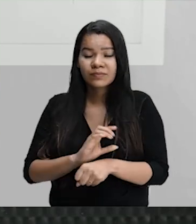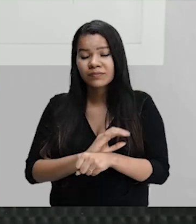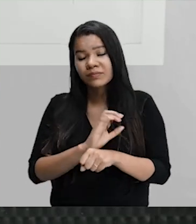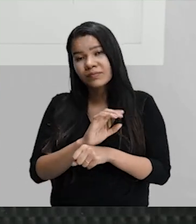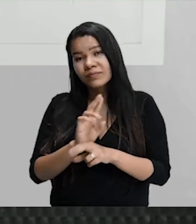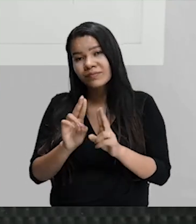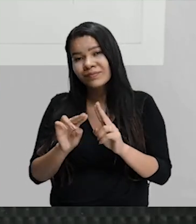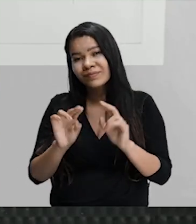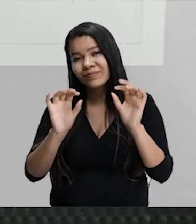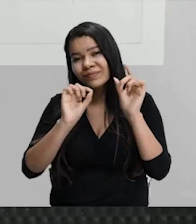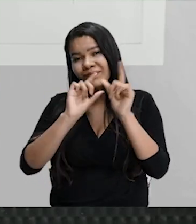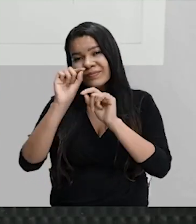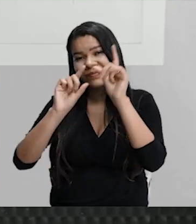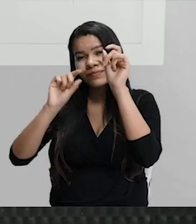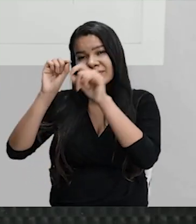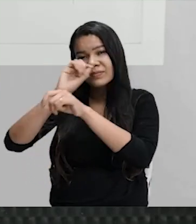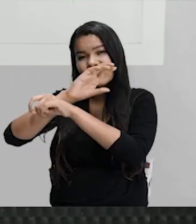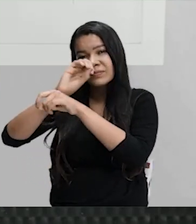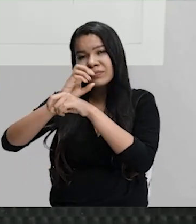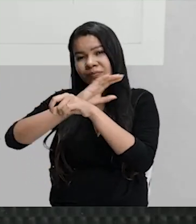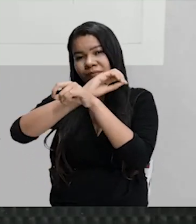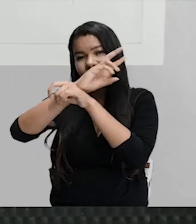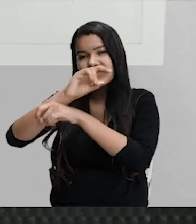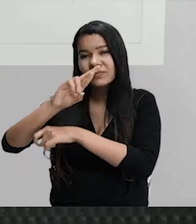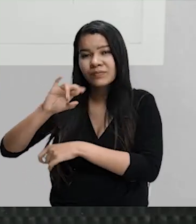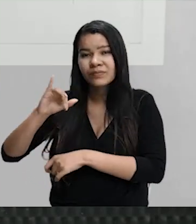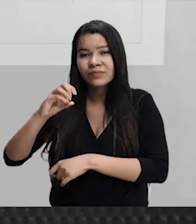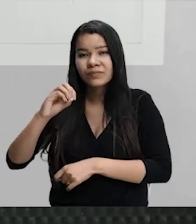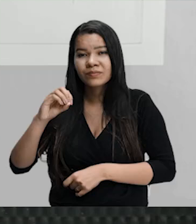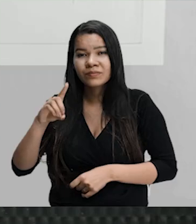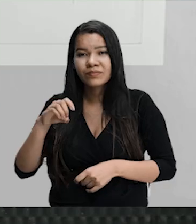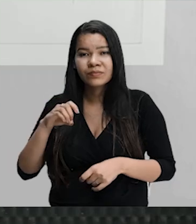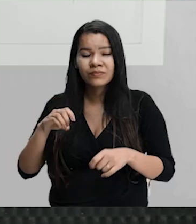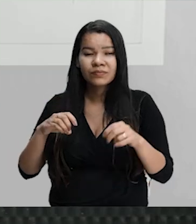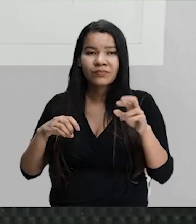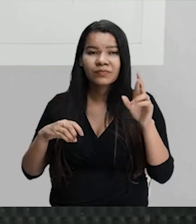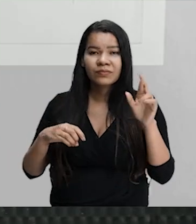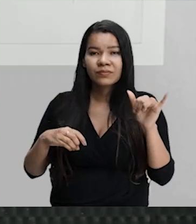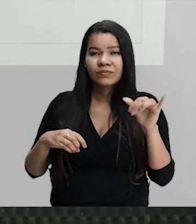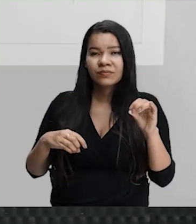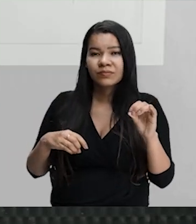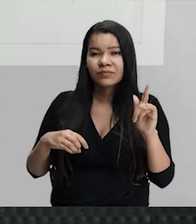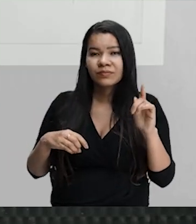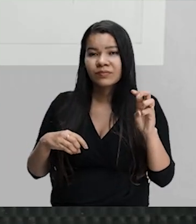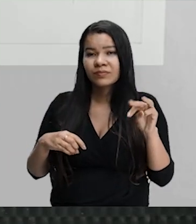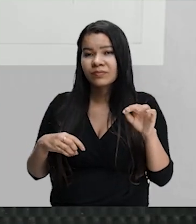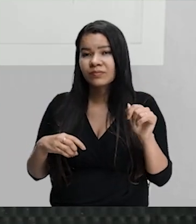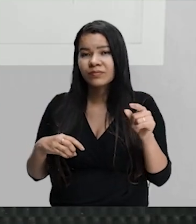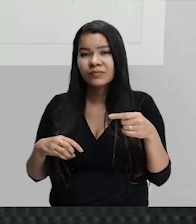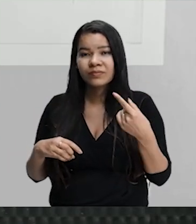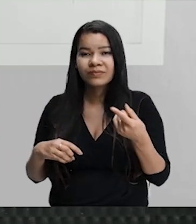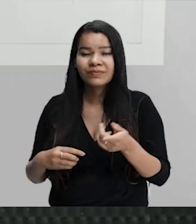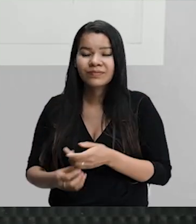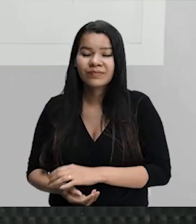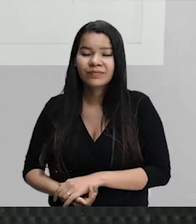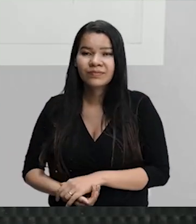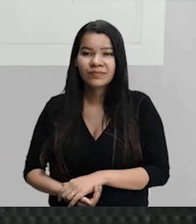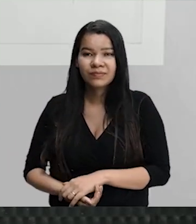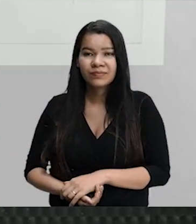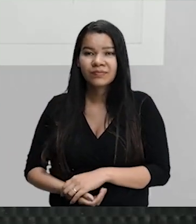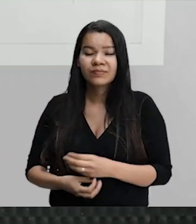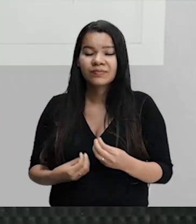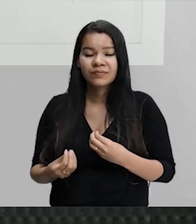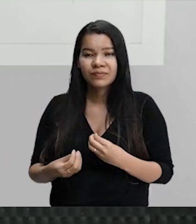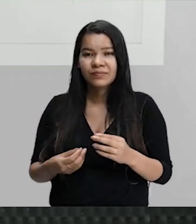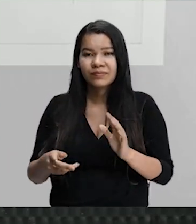essas estrelas, né? As estrelas elas conseguem emitir raio X, raio gama e dentre outras radiações eletromagnéticas, né, como a própria